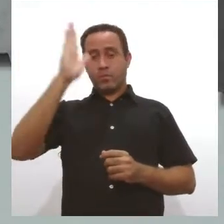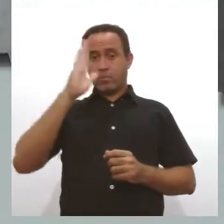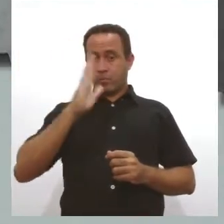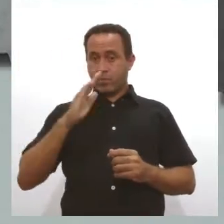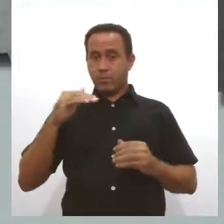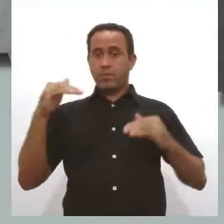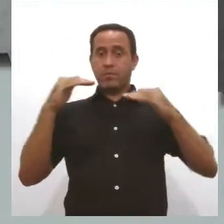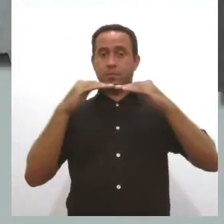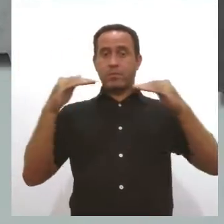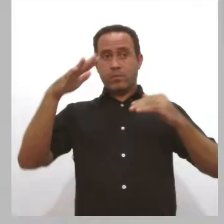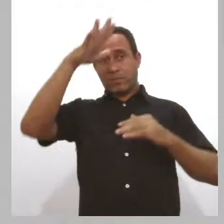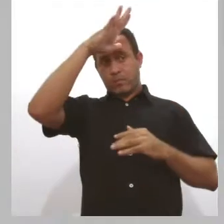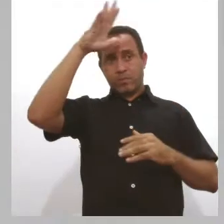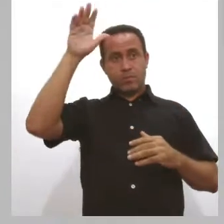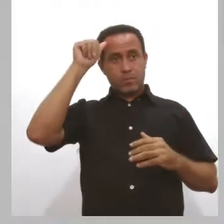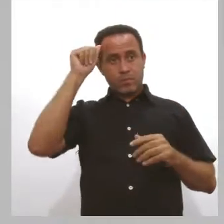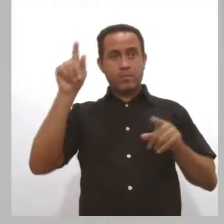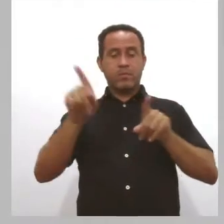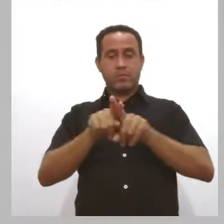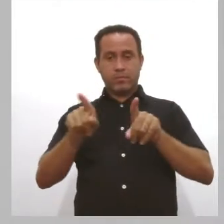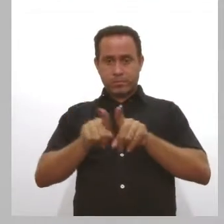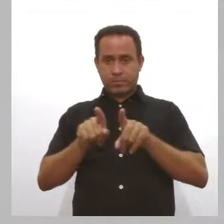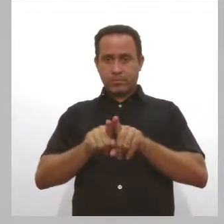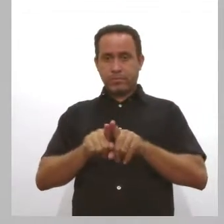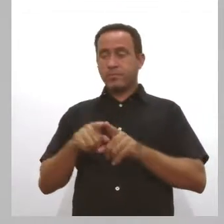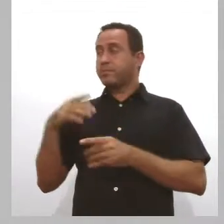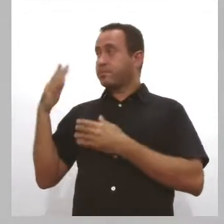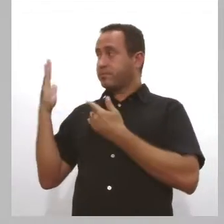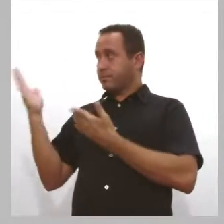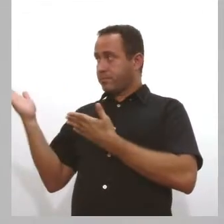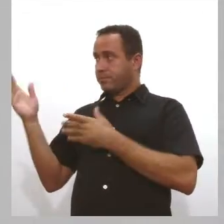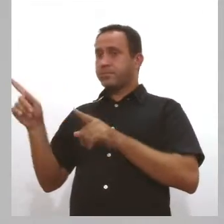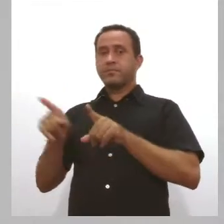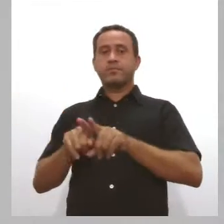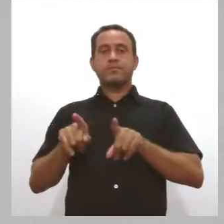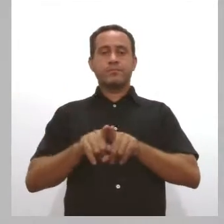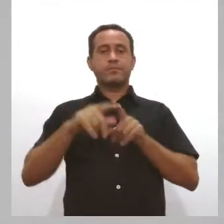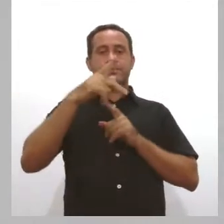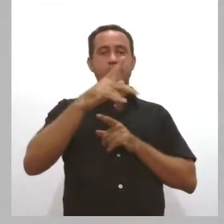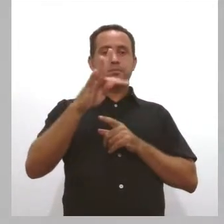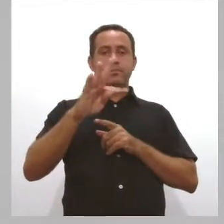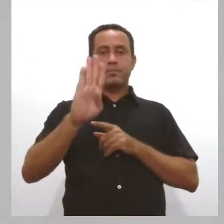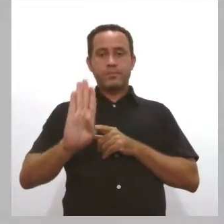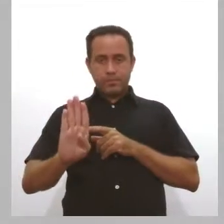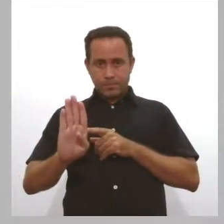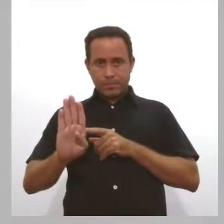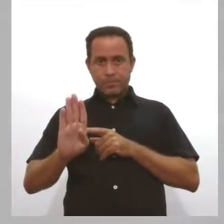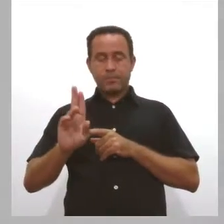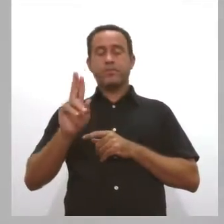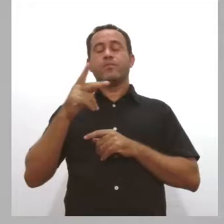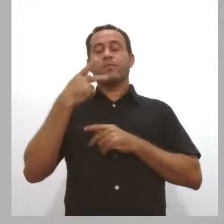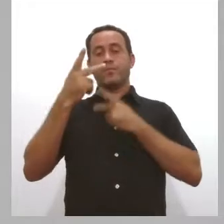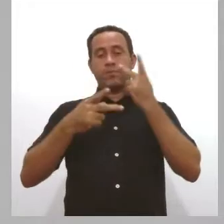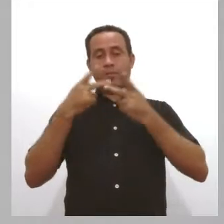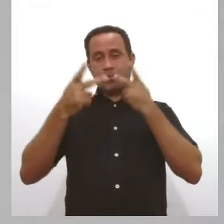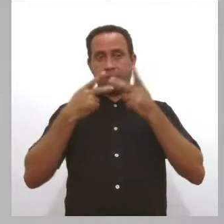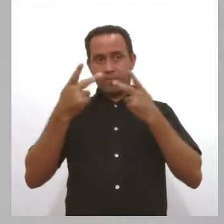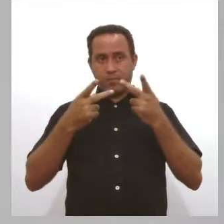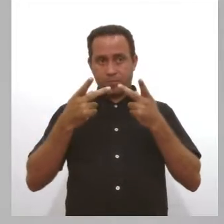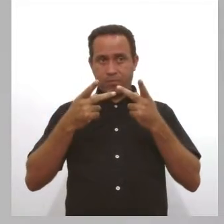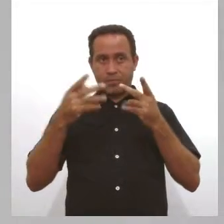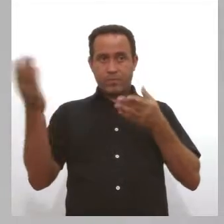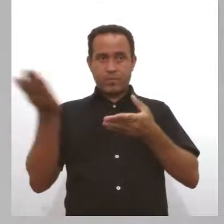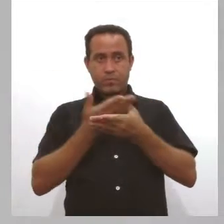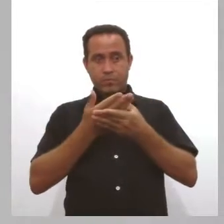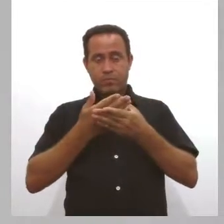empatado com o estado do Acre. Em seguida, o deputado Rodrigo Valadares, do PTB, usou a tribuna para informar que protocolou um